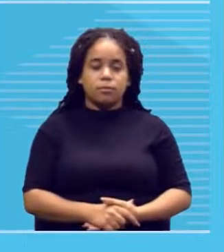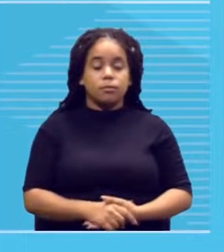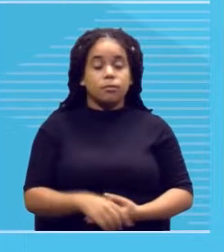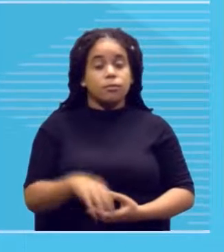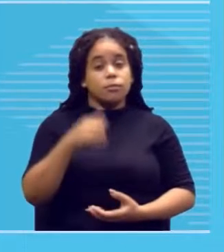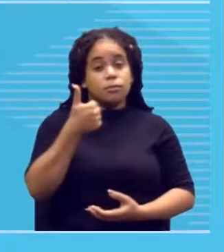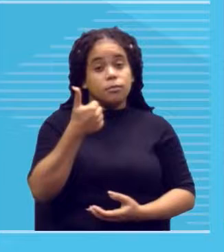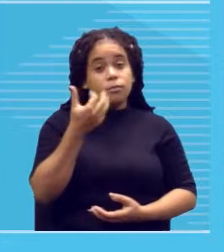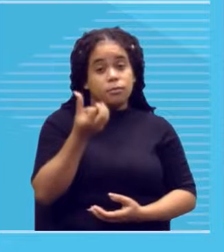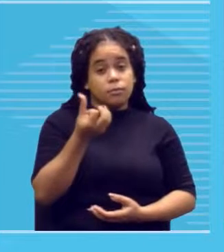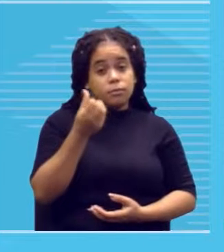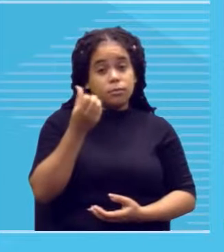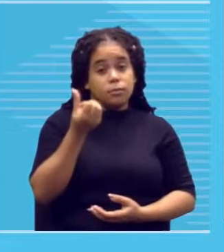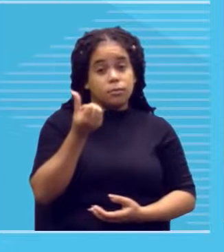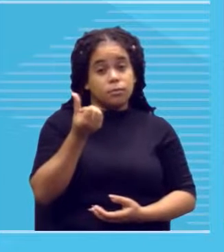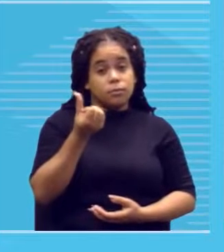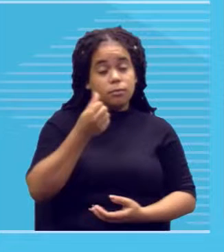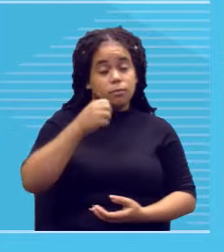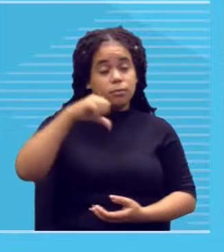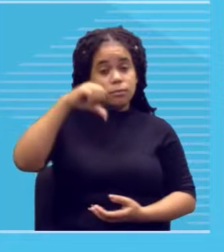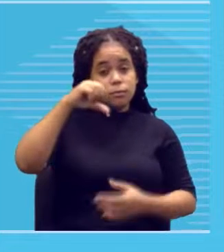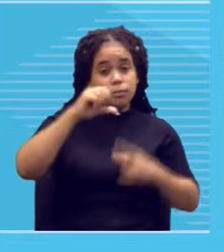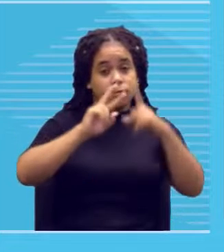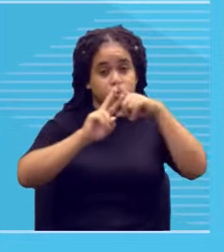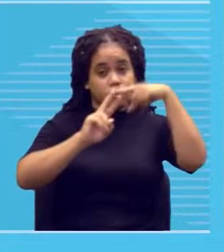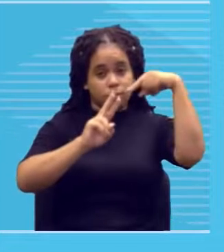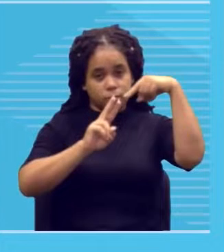169 pi pessoal